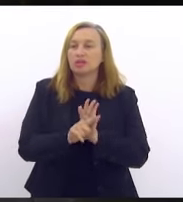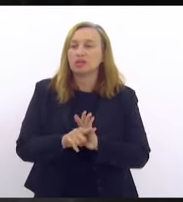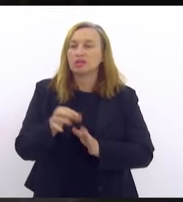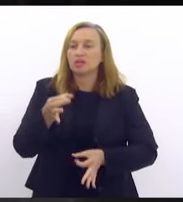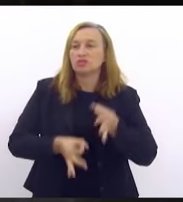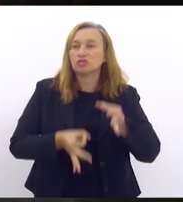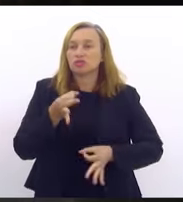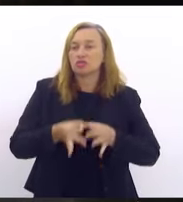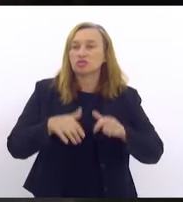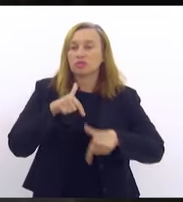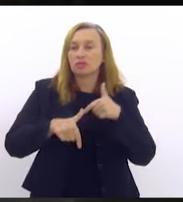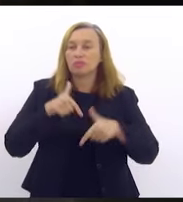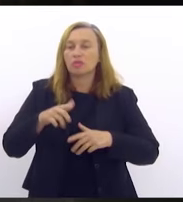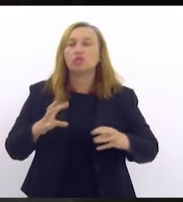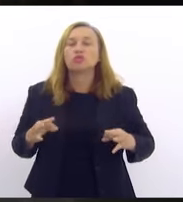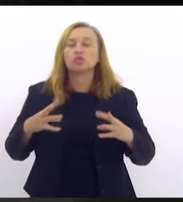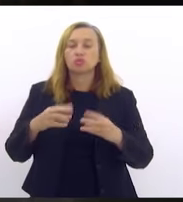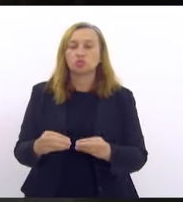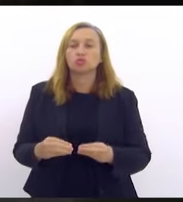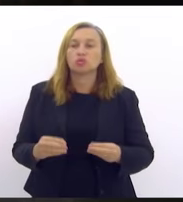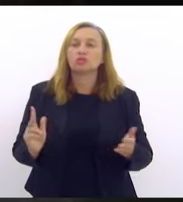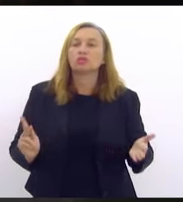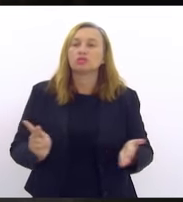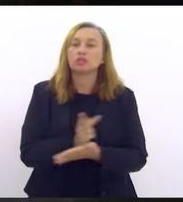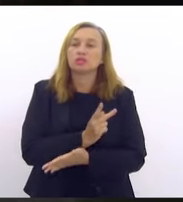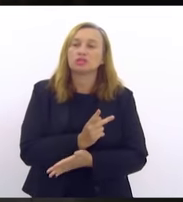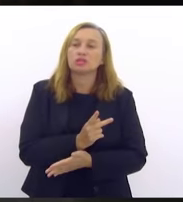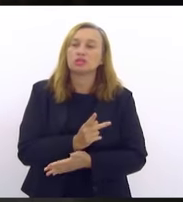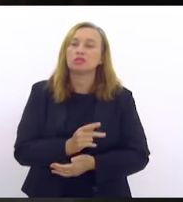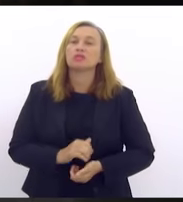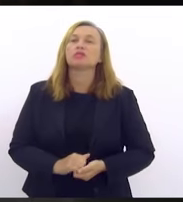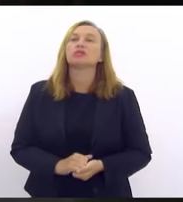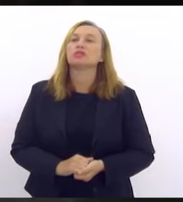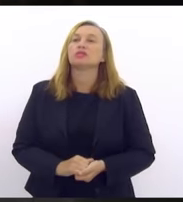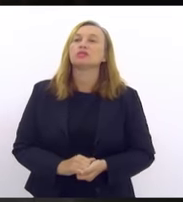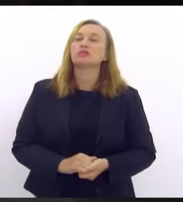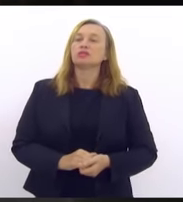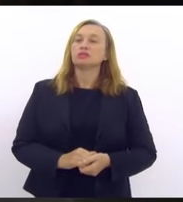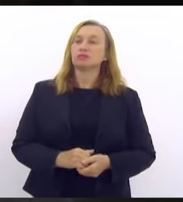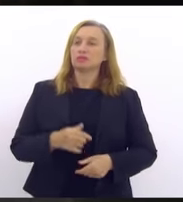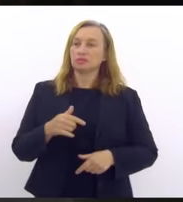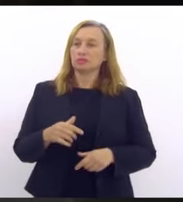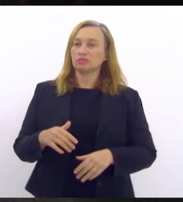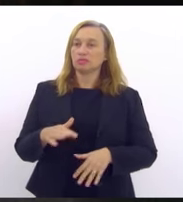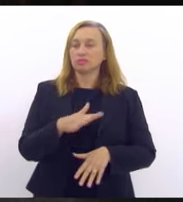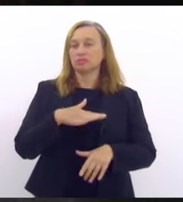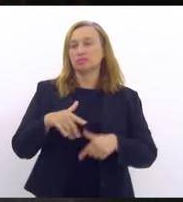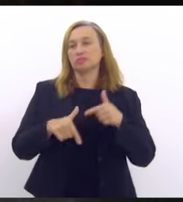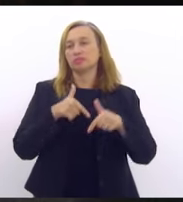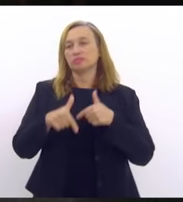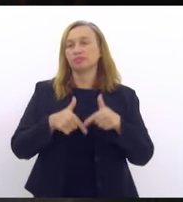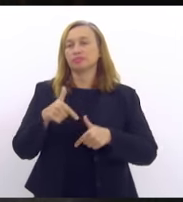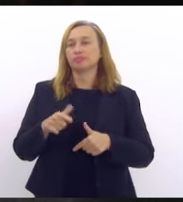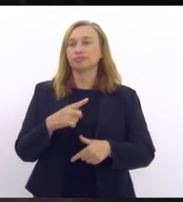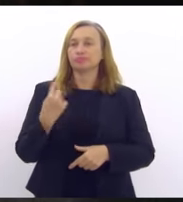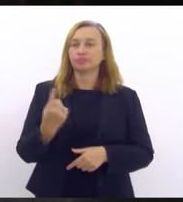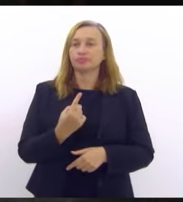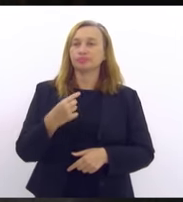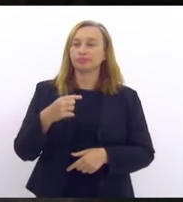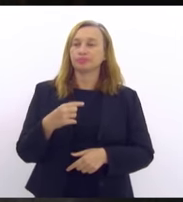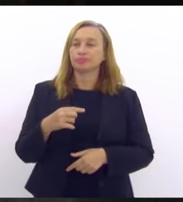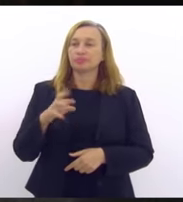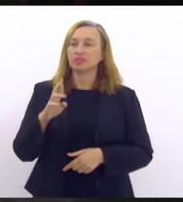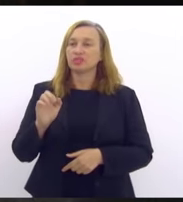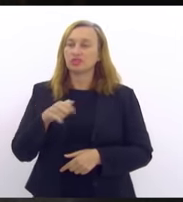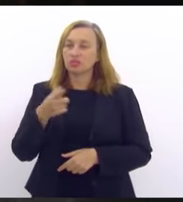né onde tudo se erigiu em termos de magistratura trabalhista e não atua a nossa região embora não mais seja sede da